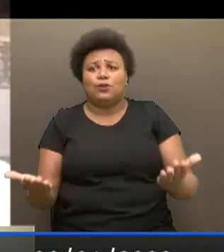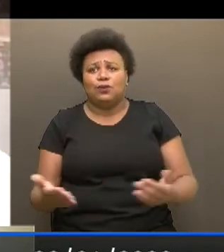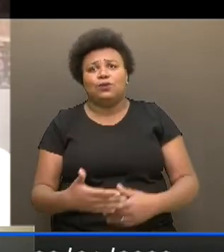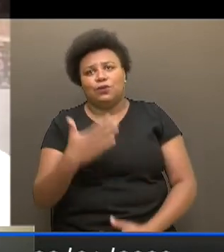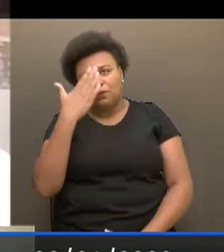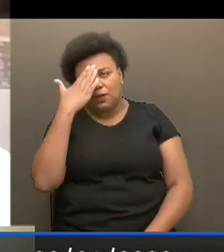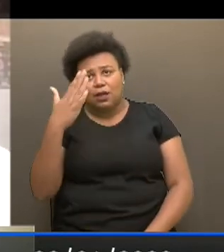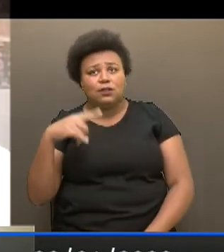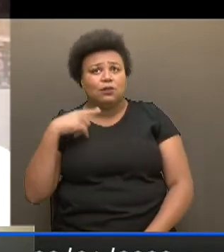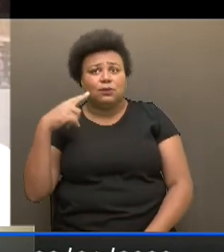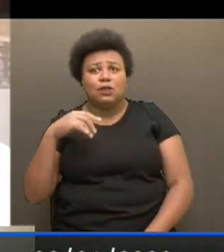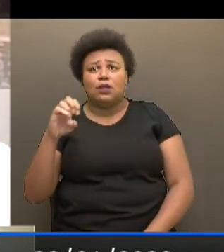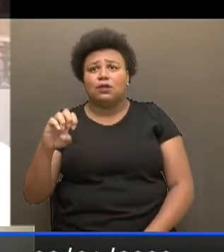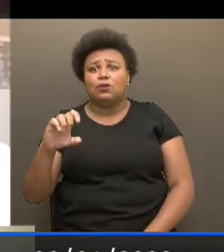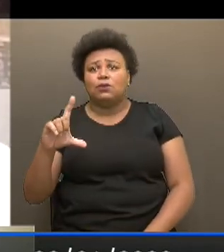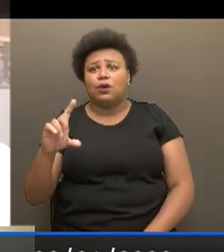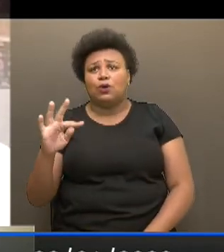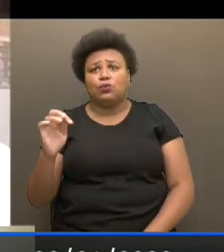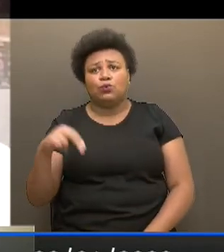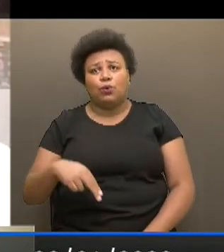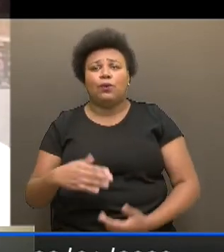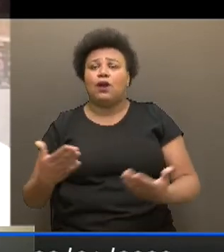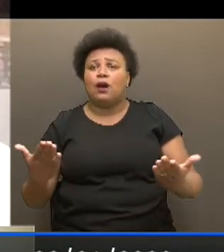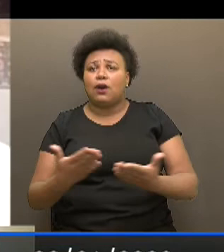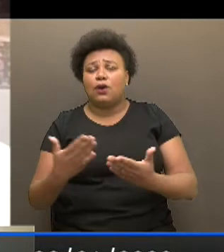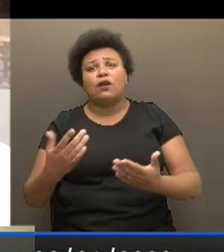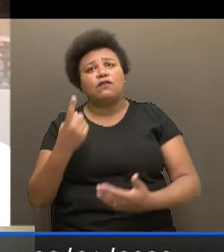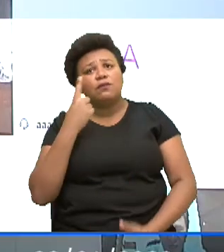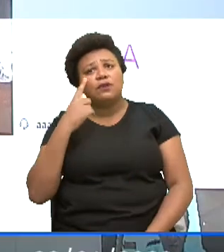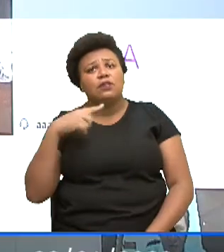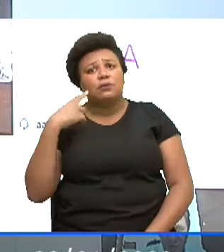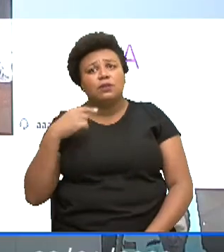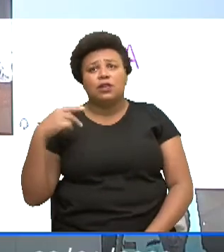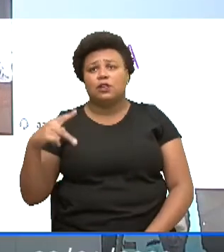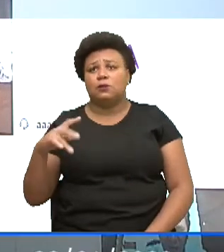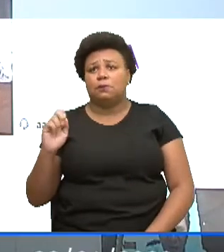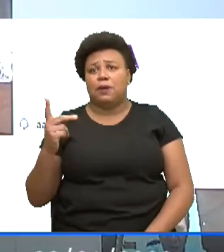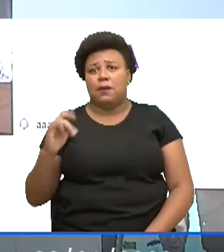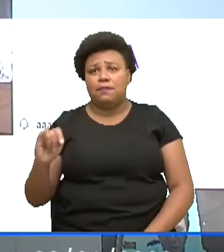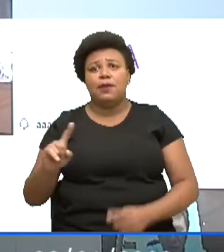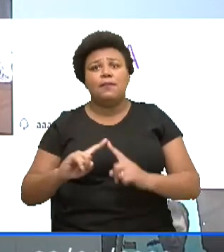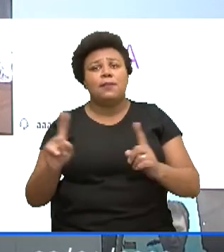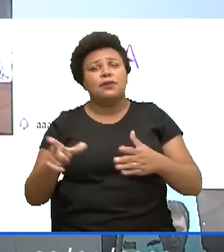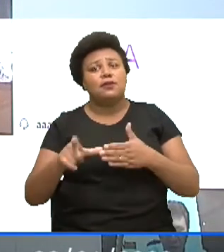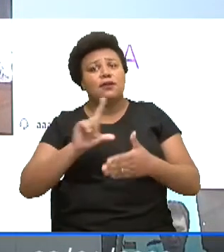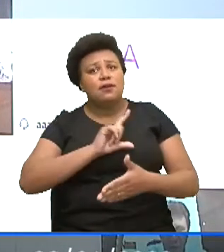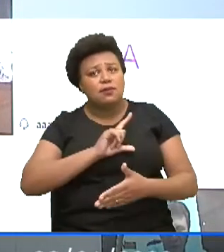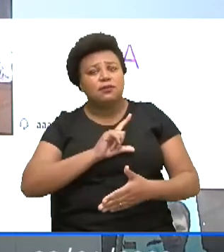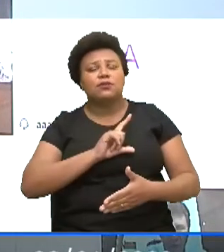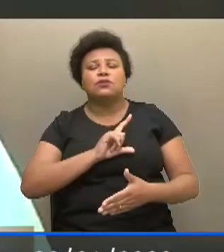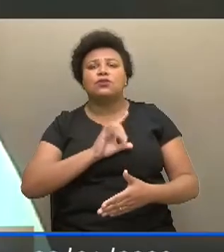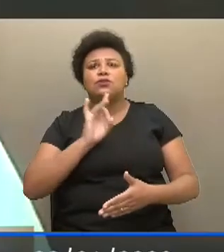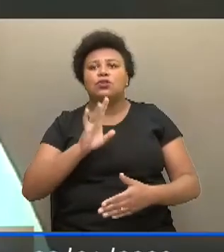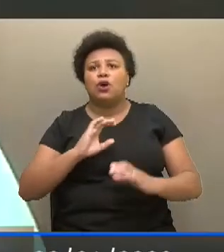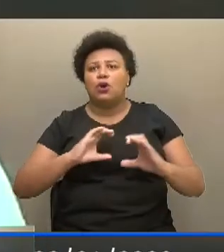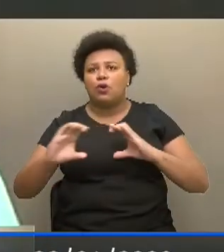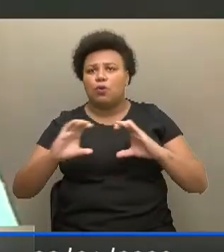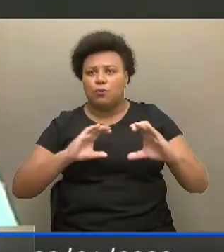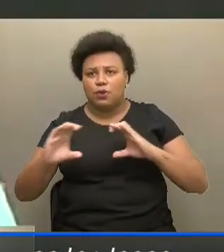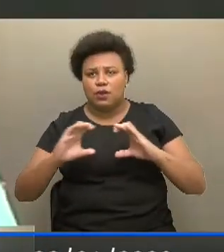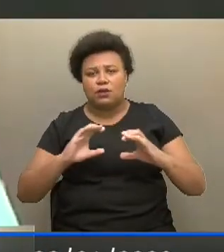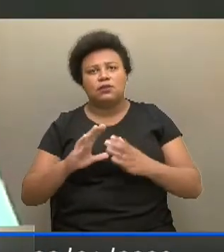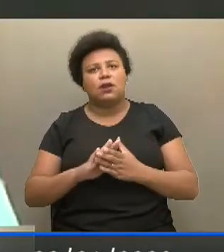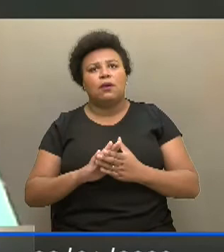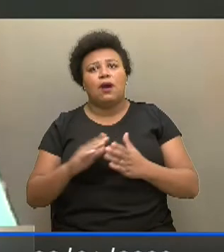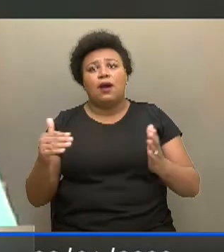Obrigado, deputado Elton Weber. Agora vamos ouvir o deputado Pepe Vargas. Antes, só porém, uma comunicação aqui.